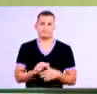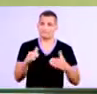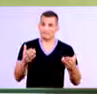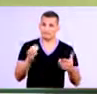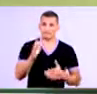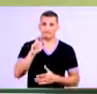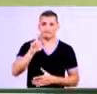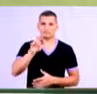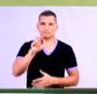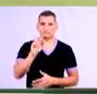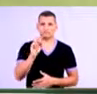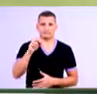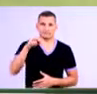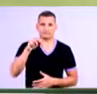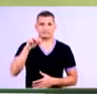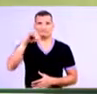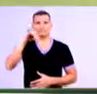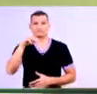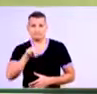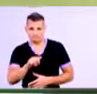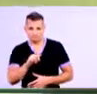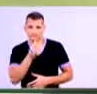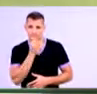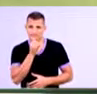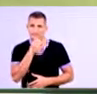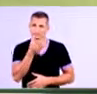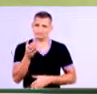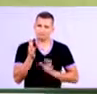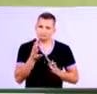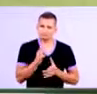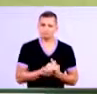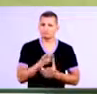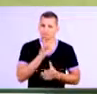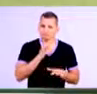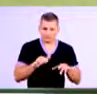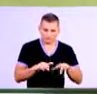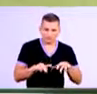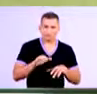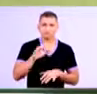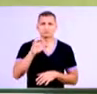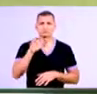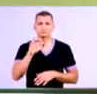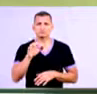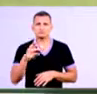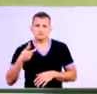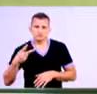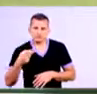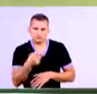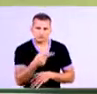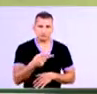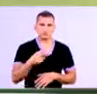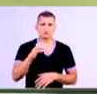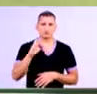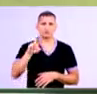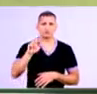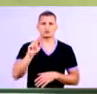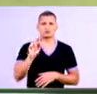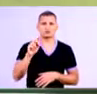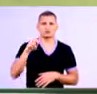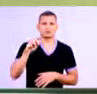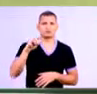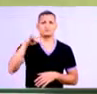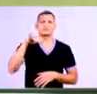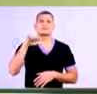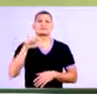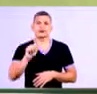de ergonomia, por exemplo, vocês já devem ter ouvido falar de teclado ergonômico, já devem ter ouvido falar de tesoura ergonômica, né, que ela se